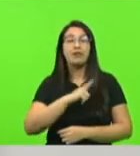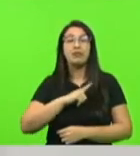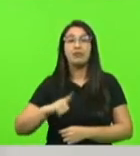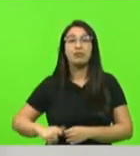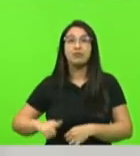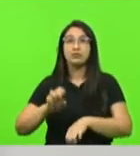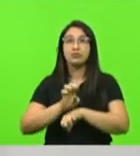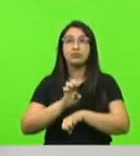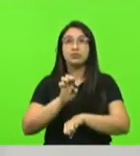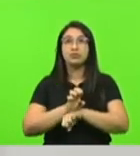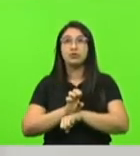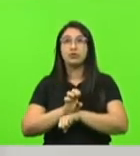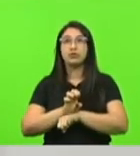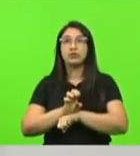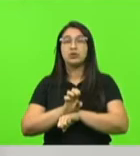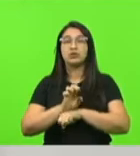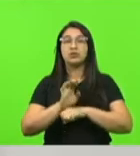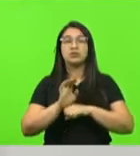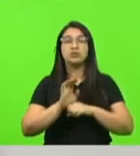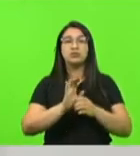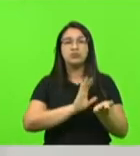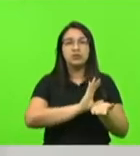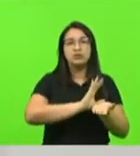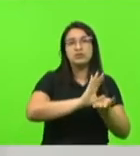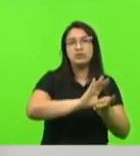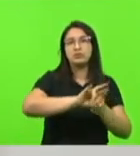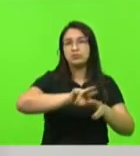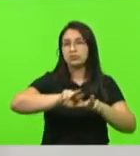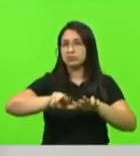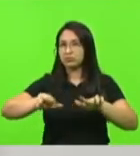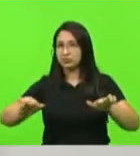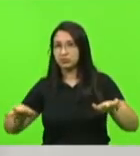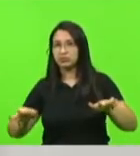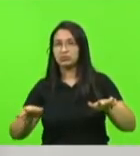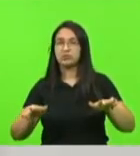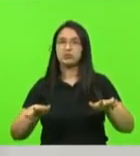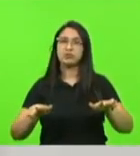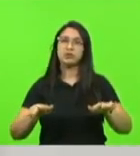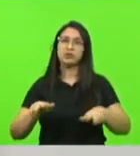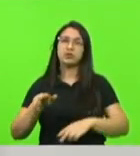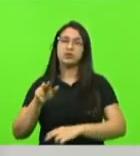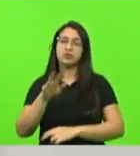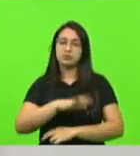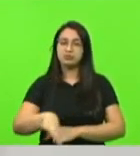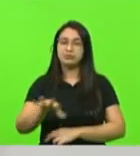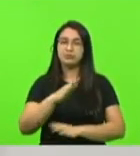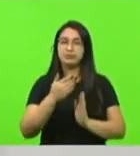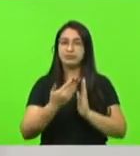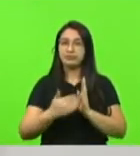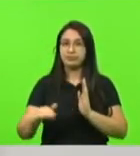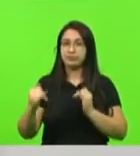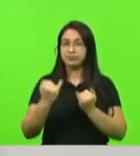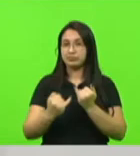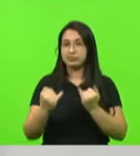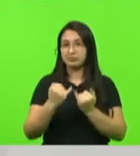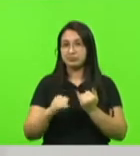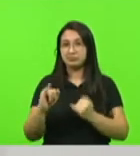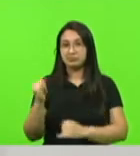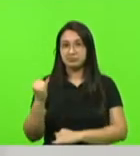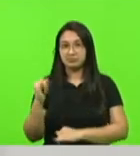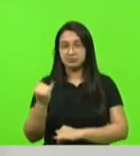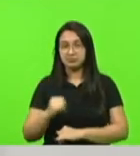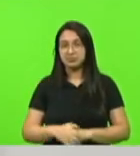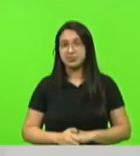estado trouxe em novos investimentos para a nossa região do Médio Vale do Itajaí. Só